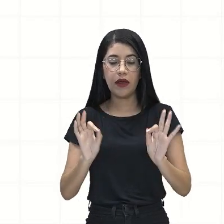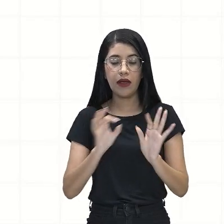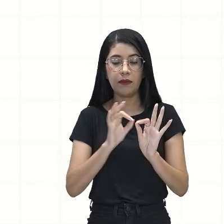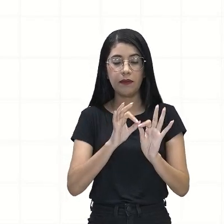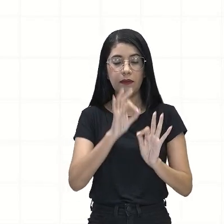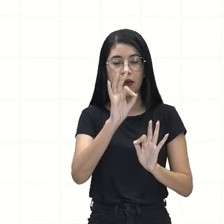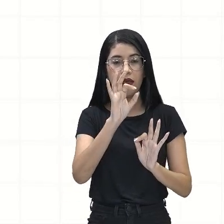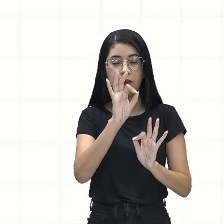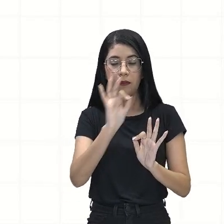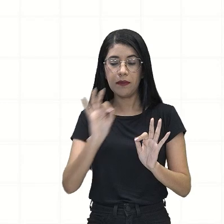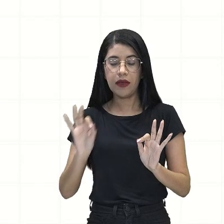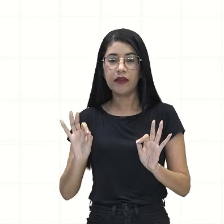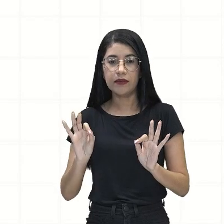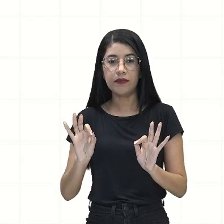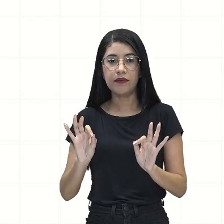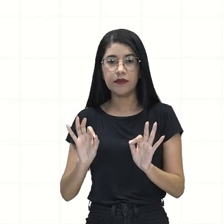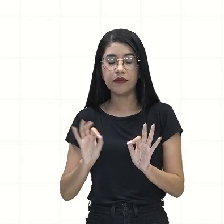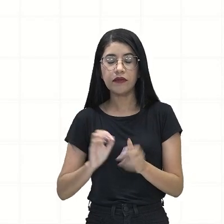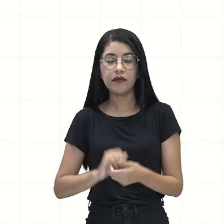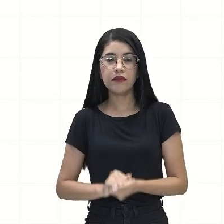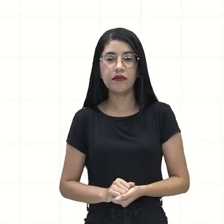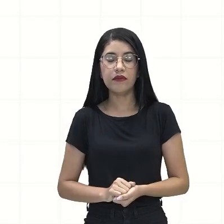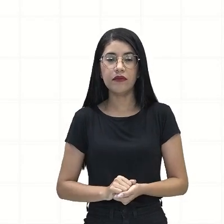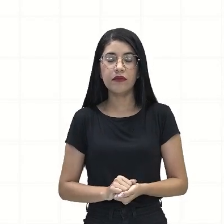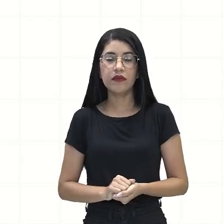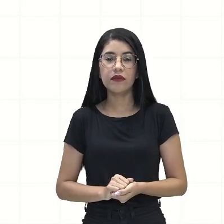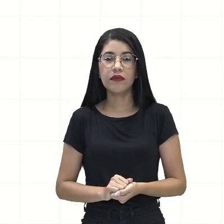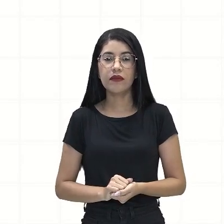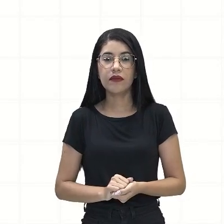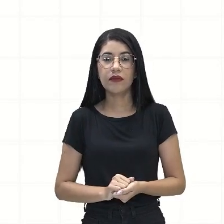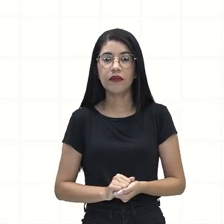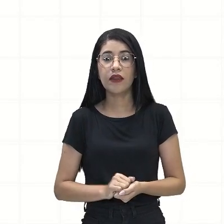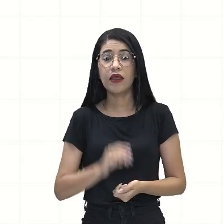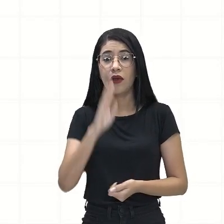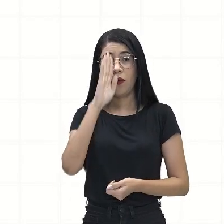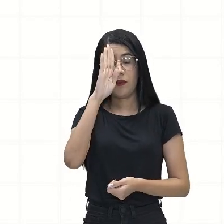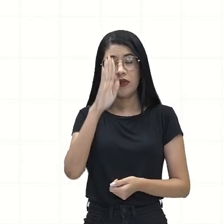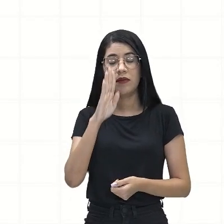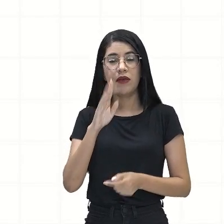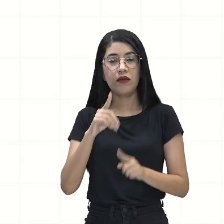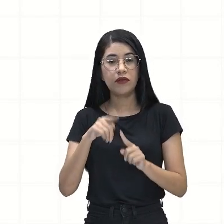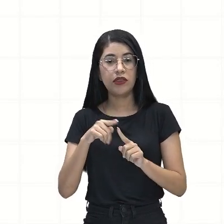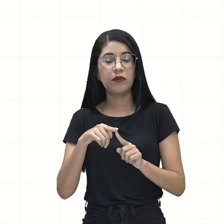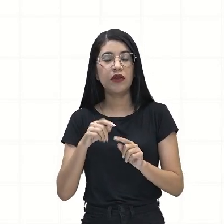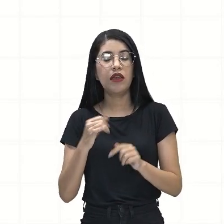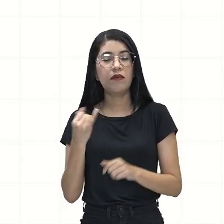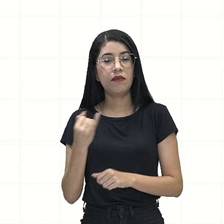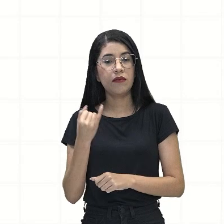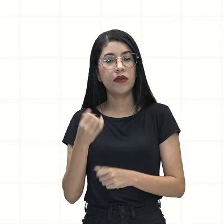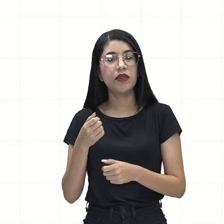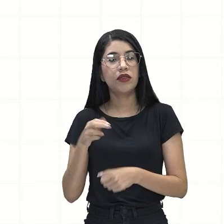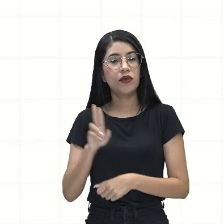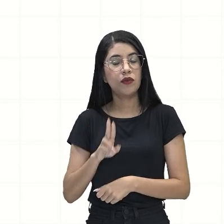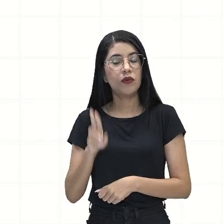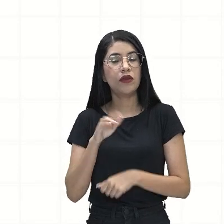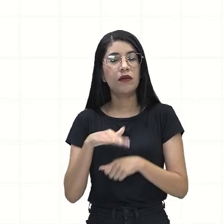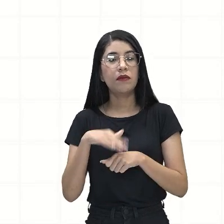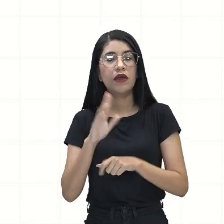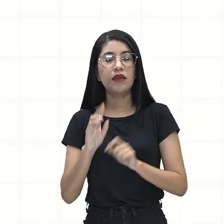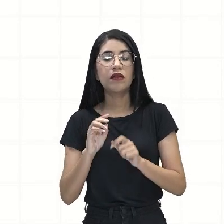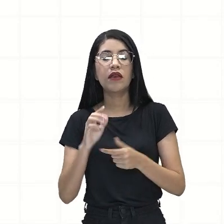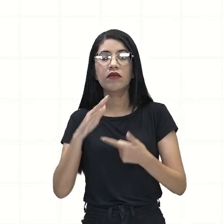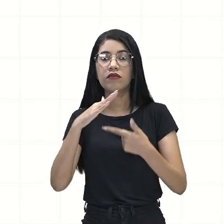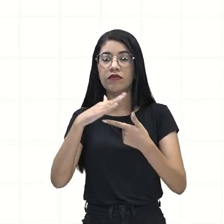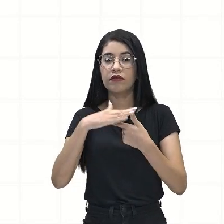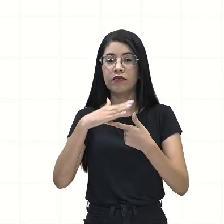né? E uma relação métrica principal aí, bem importante, bastante utilizada, é o Teorema